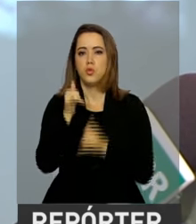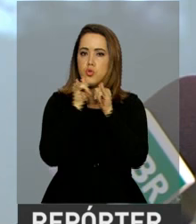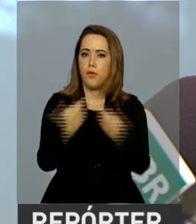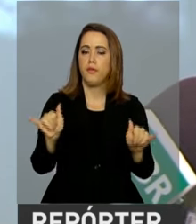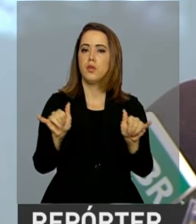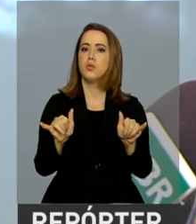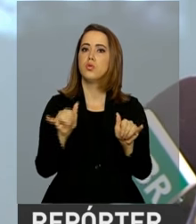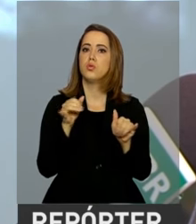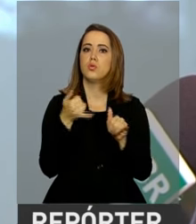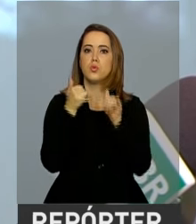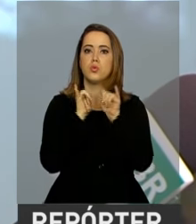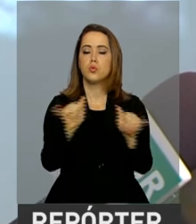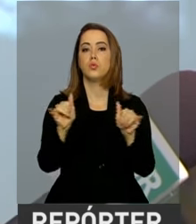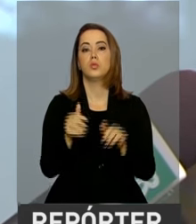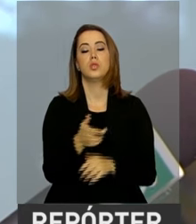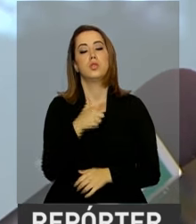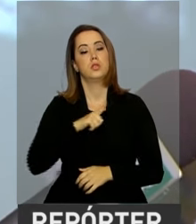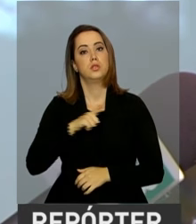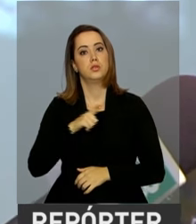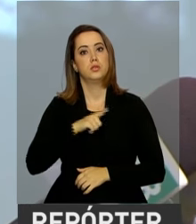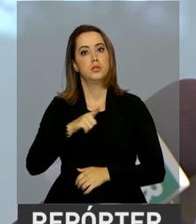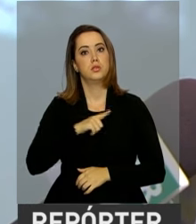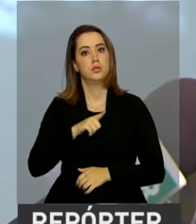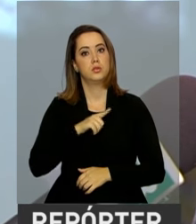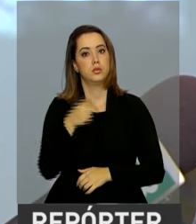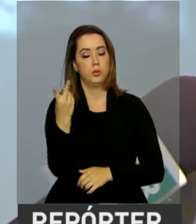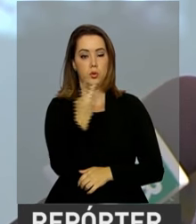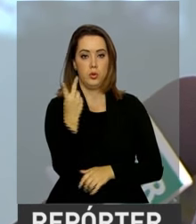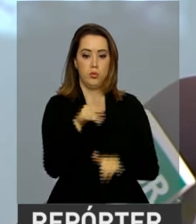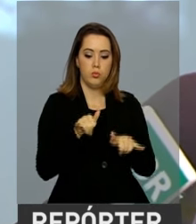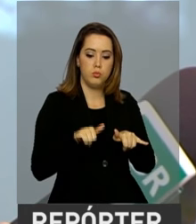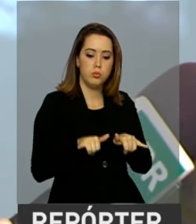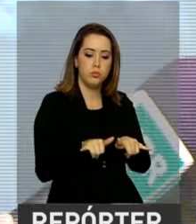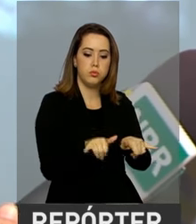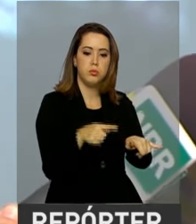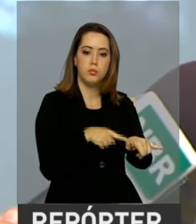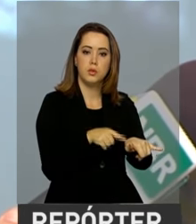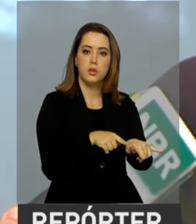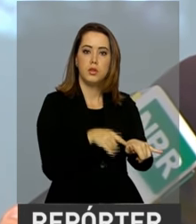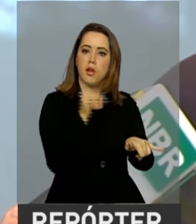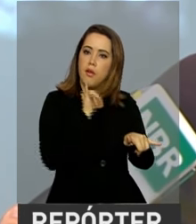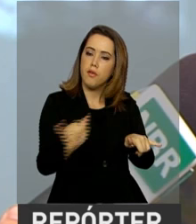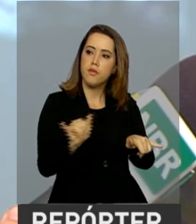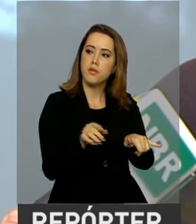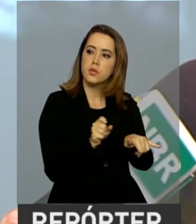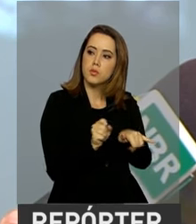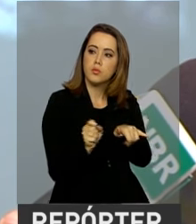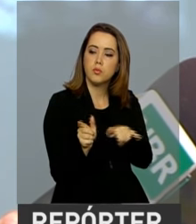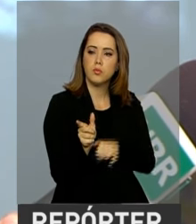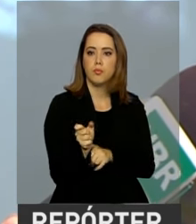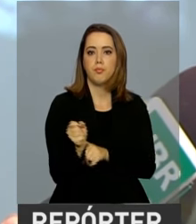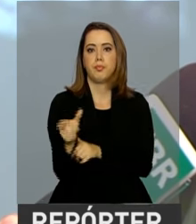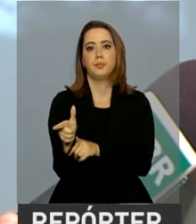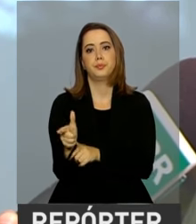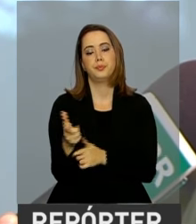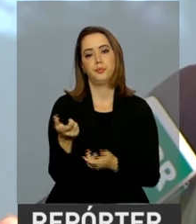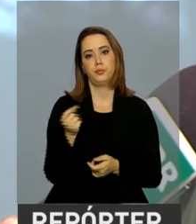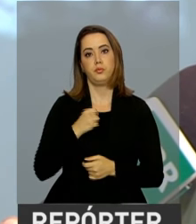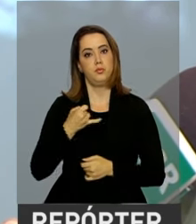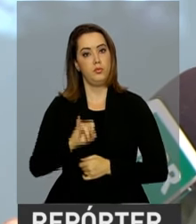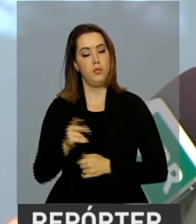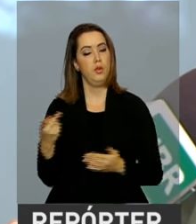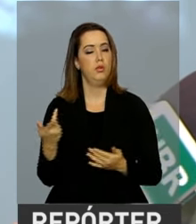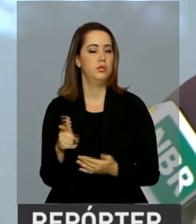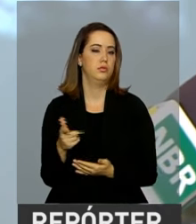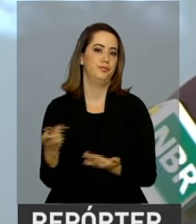quê? Um tiro lateral, onde ela vai visualizar que deve obedecer à defesa aérea. Caso isso não ocorra,